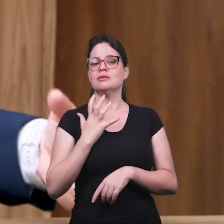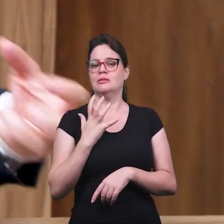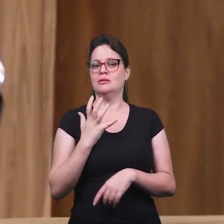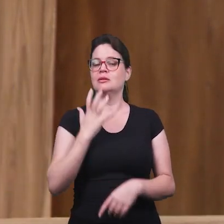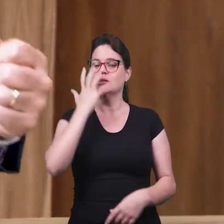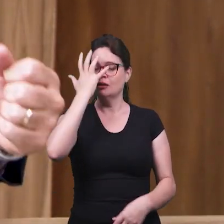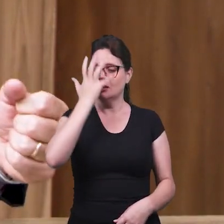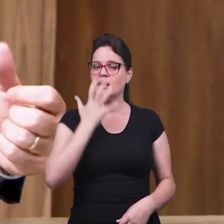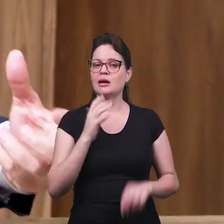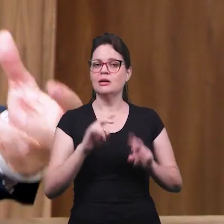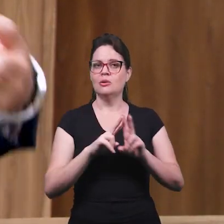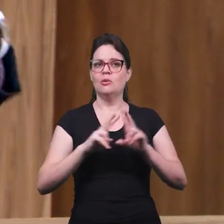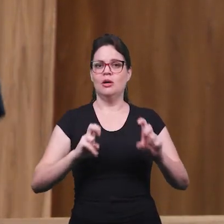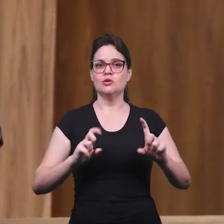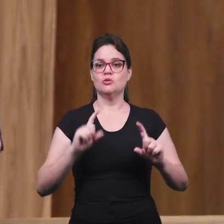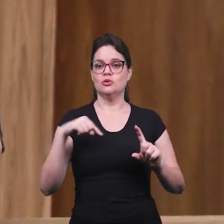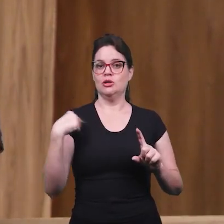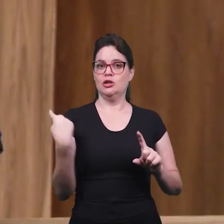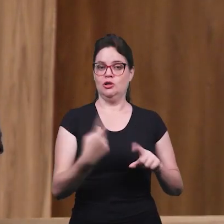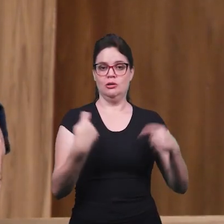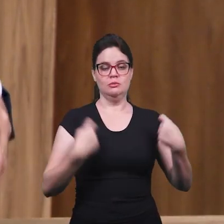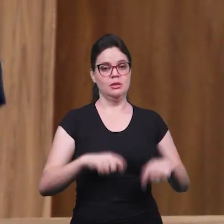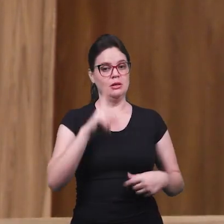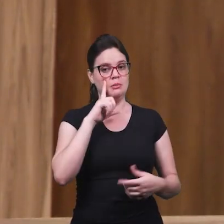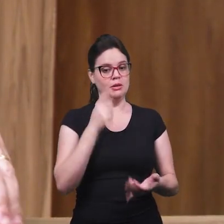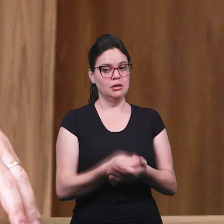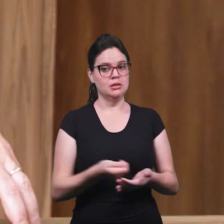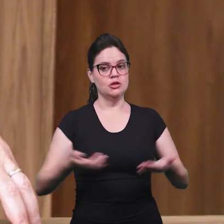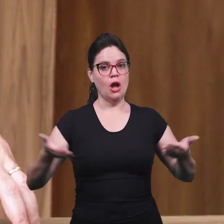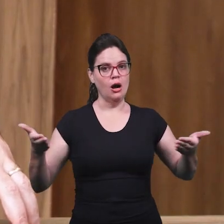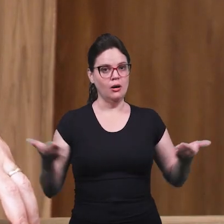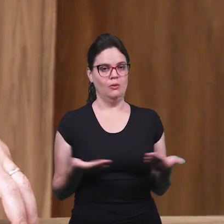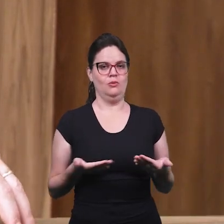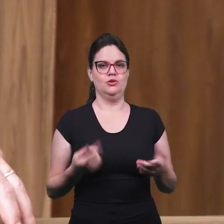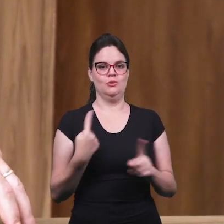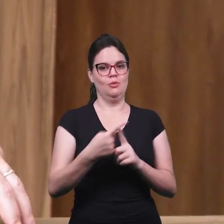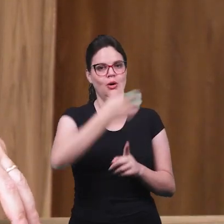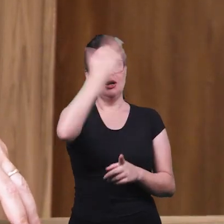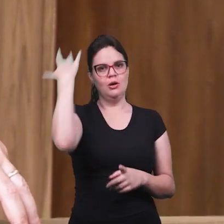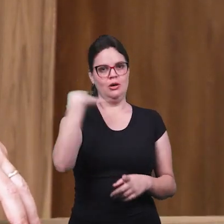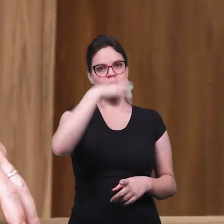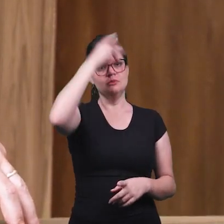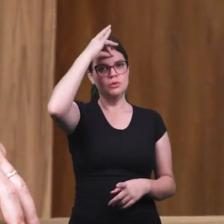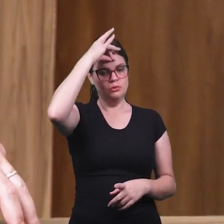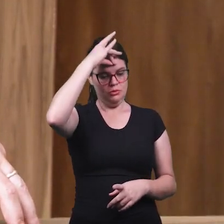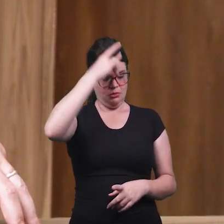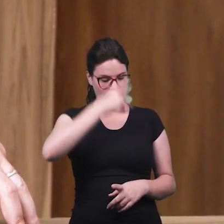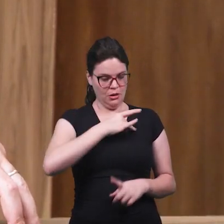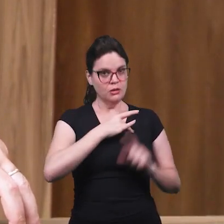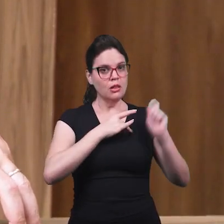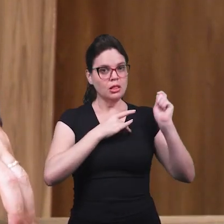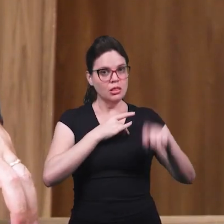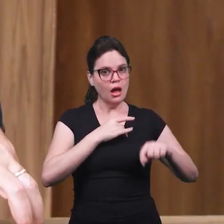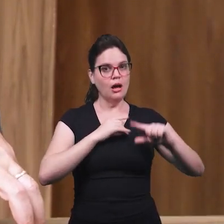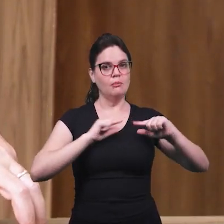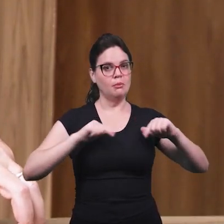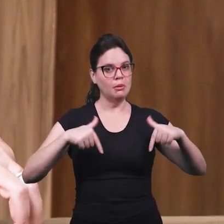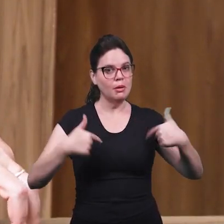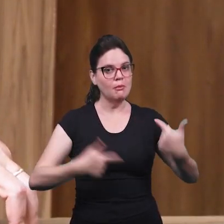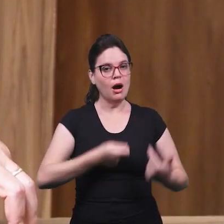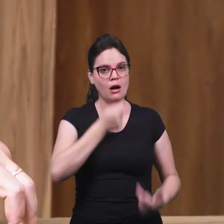respeito das escolhas que nós podemos fazer hoje, enquanto o Espírito Santo está agindo no mundo, enquanto